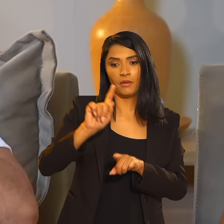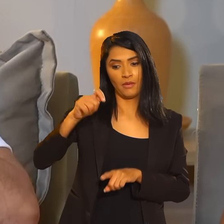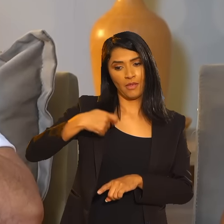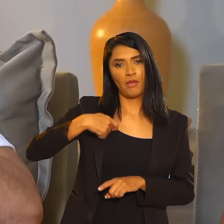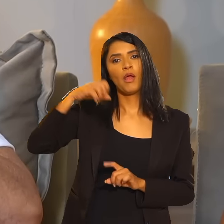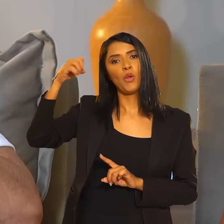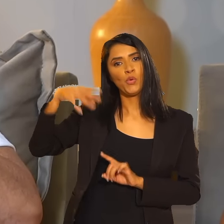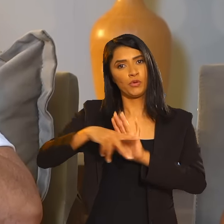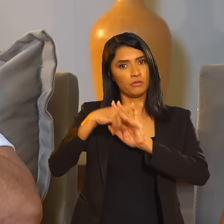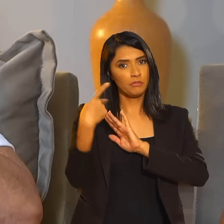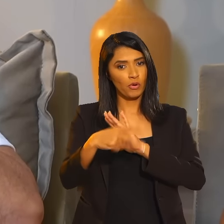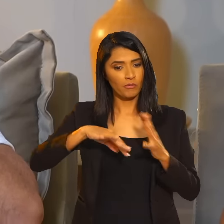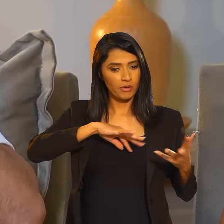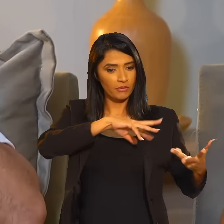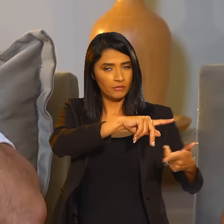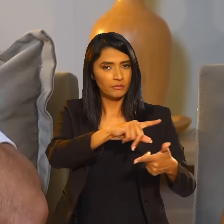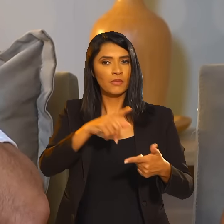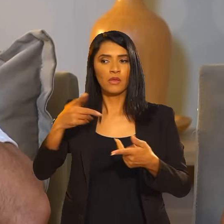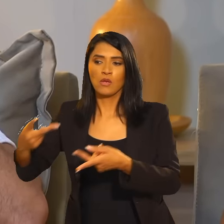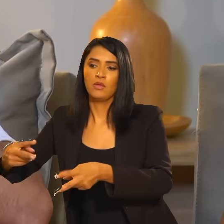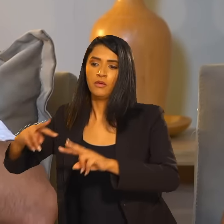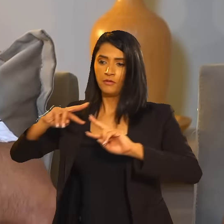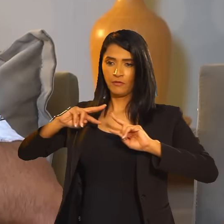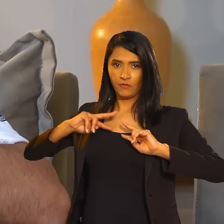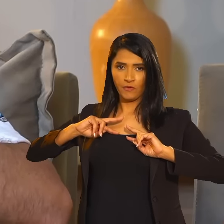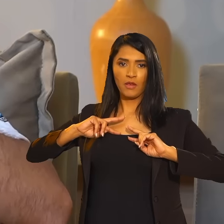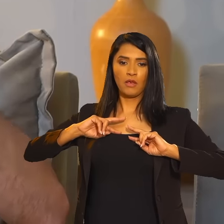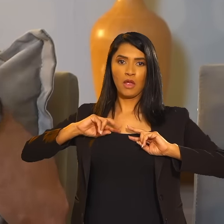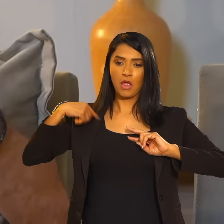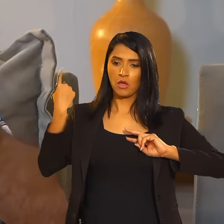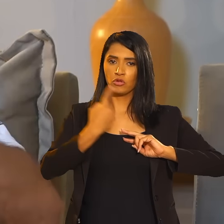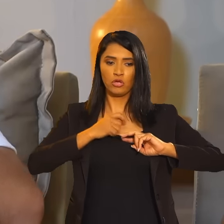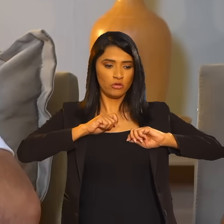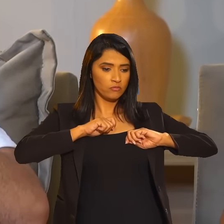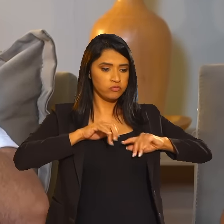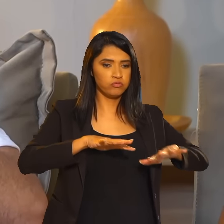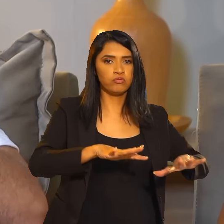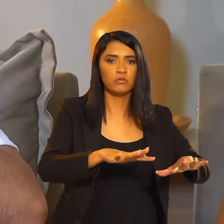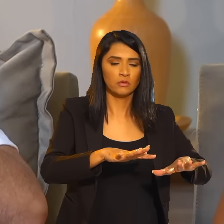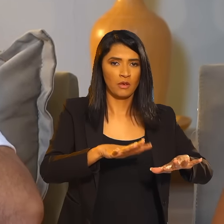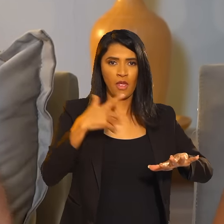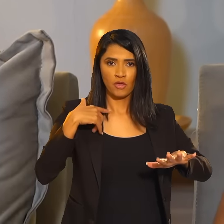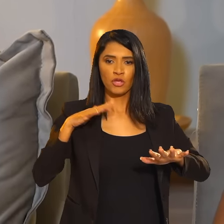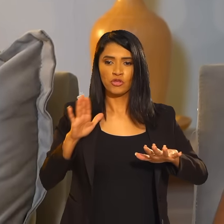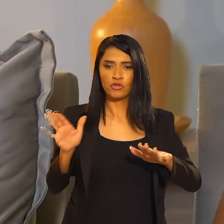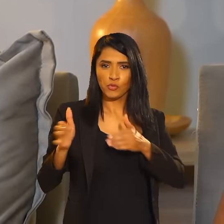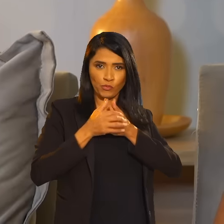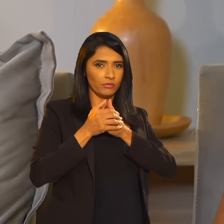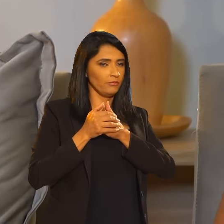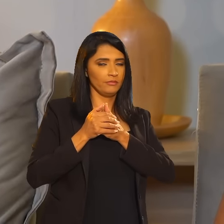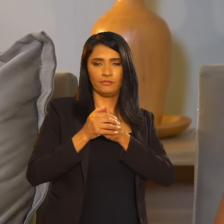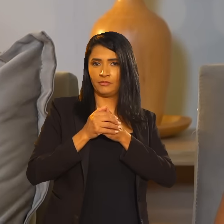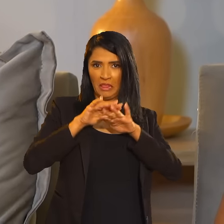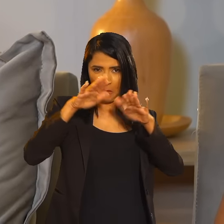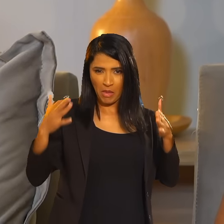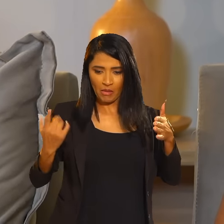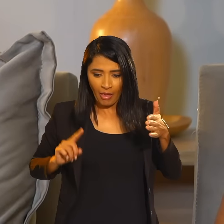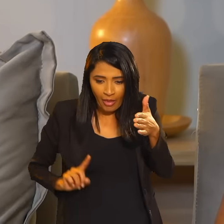mundo. Então, Ele também transfere essa luz para que a gente possa refletir. E a gente não é para ficar debaixo da mesa,